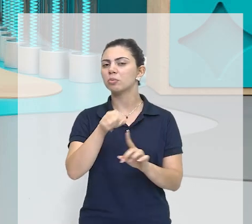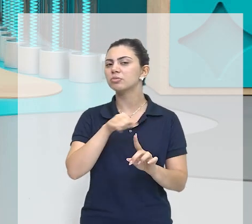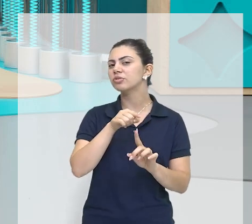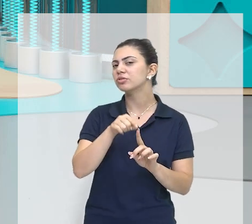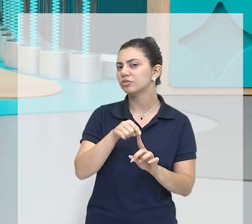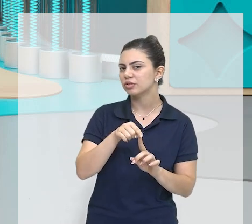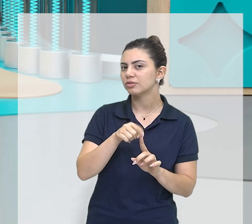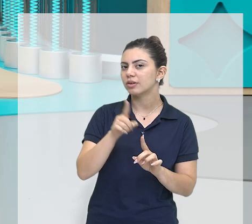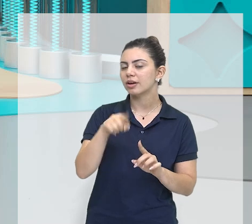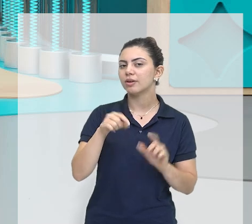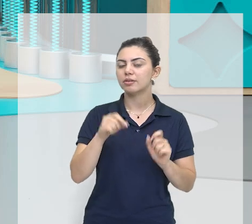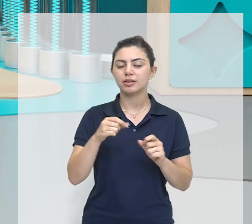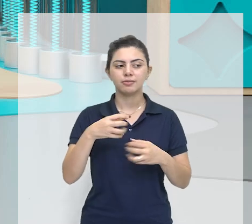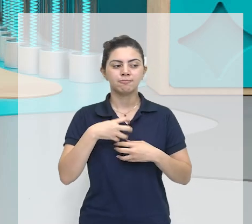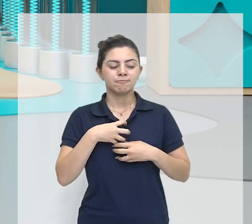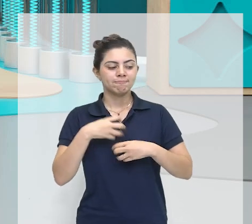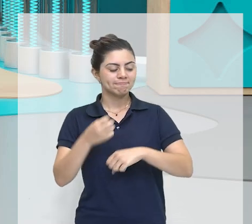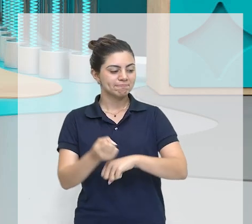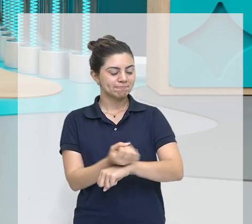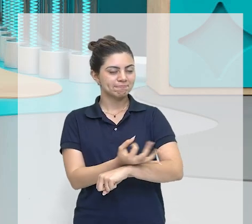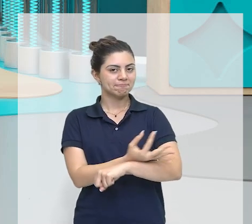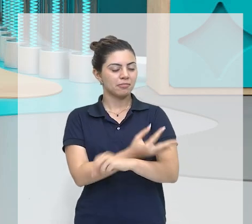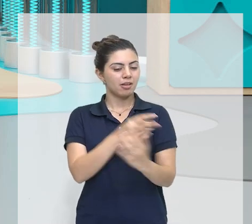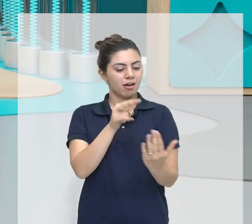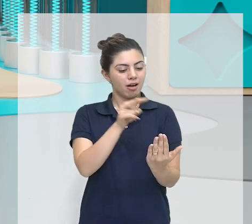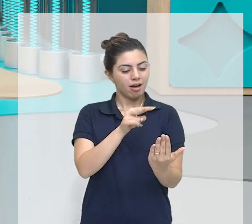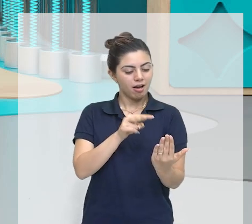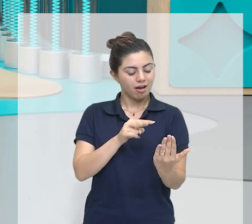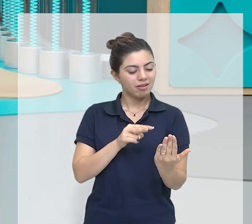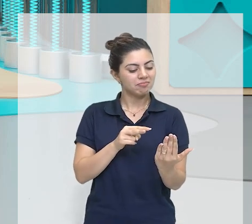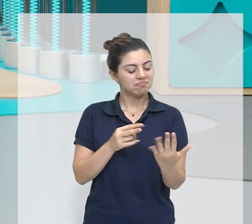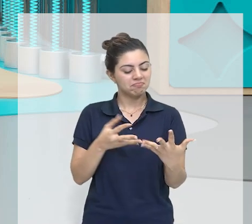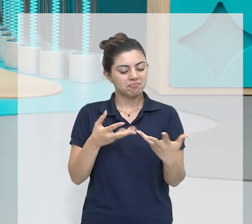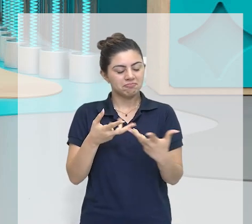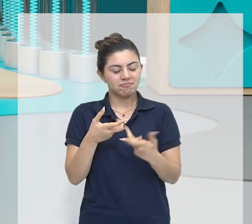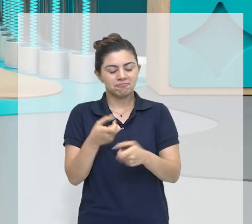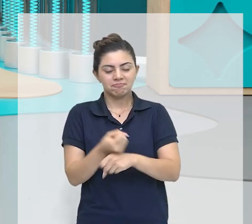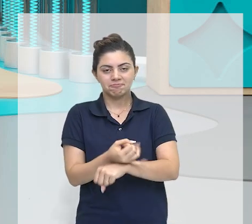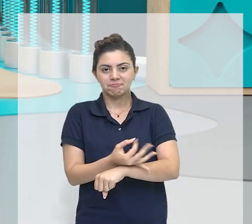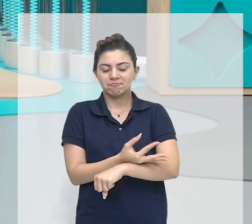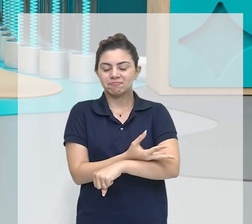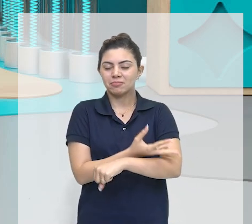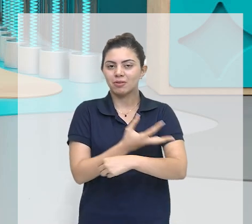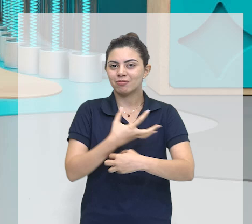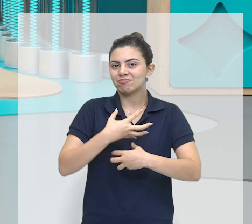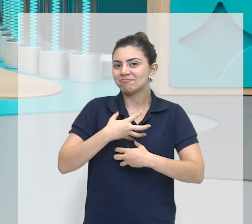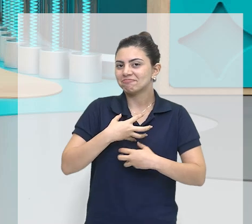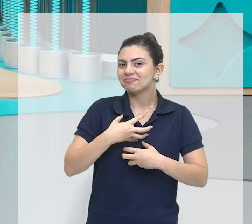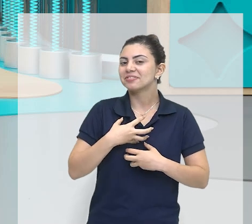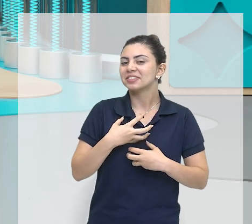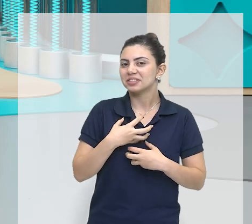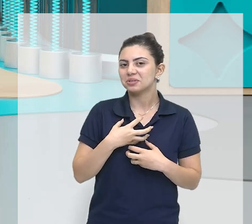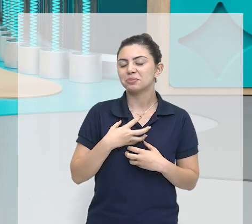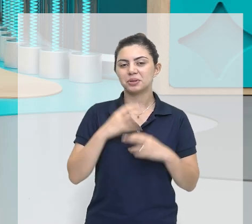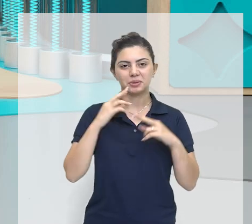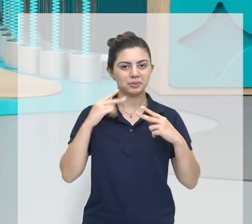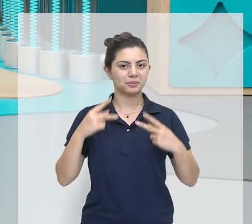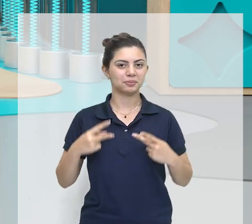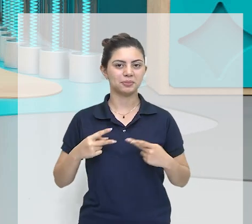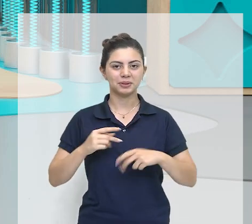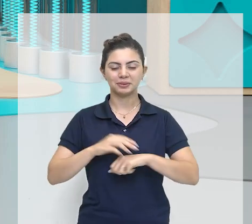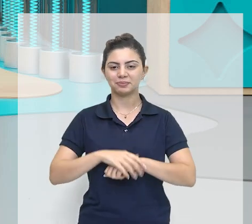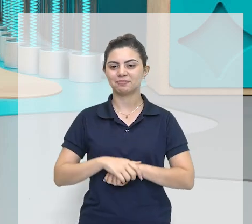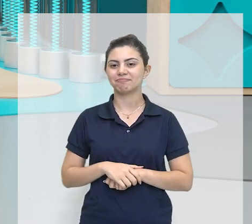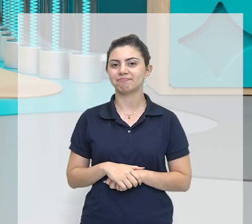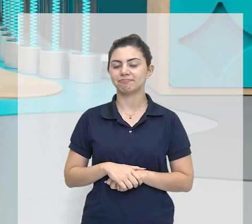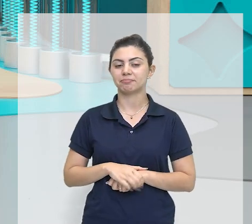né? Despertar a emoção quando ele é lírico, né? Tocar os sentimentos, as emoções do ser humano.